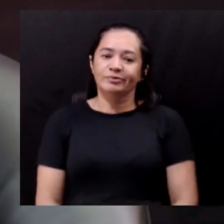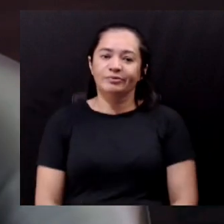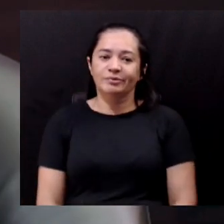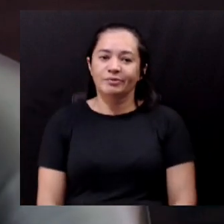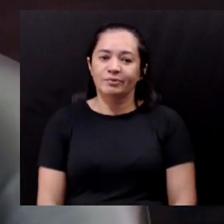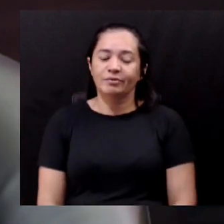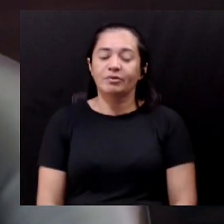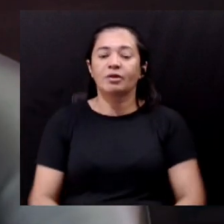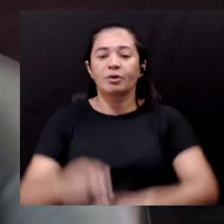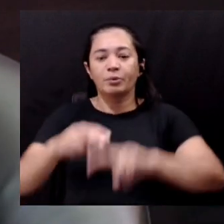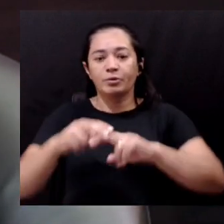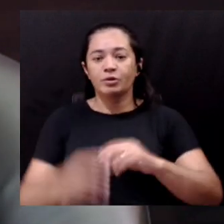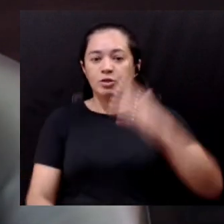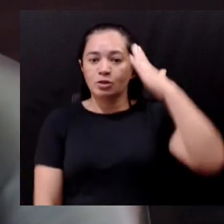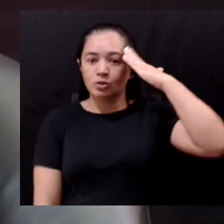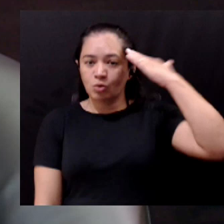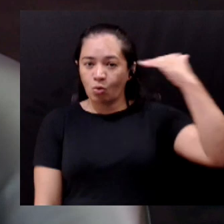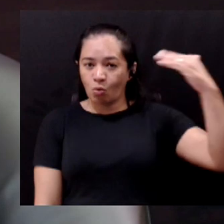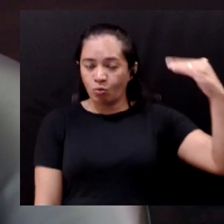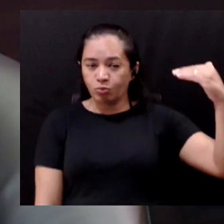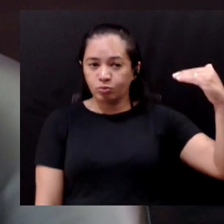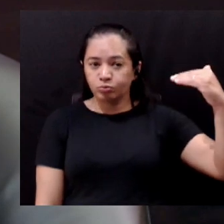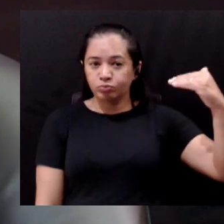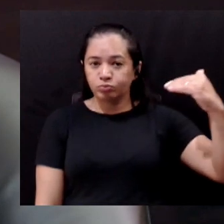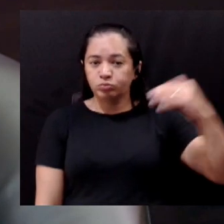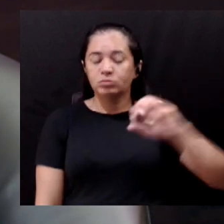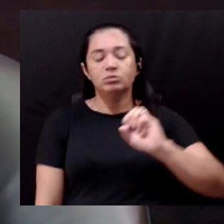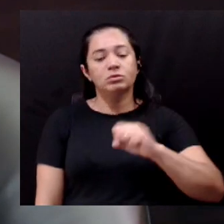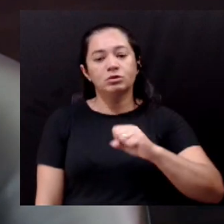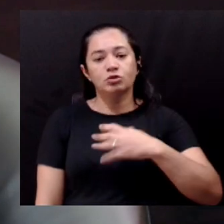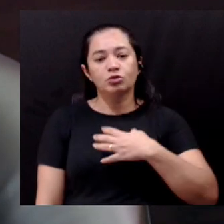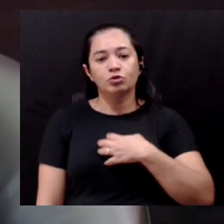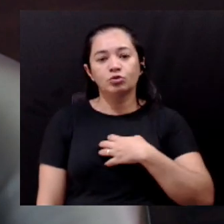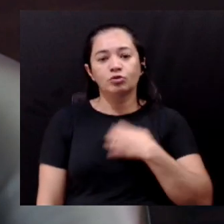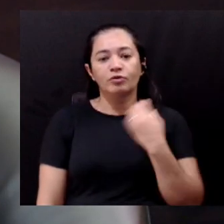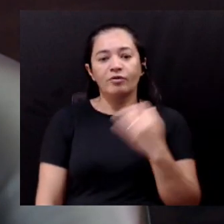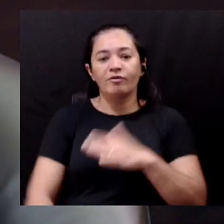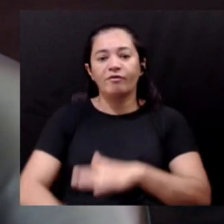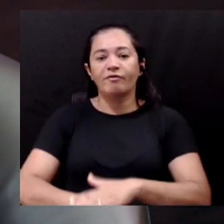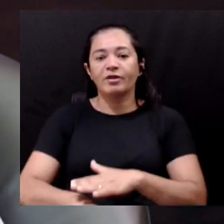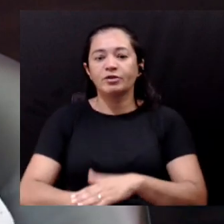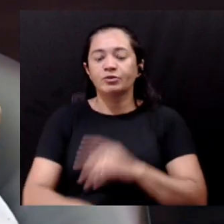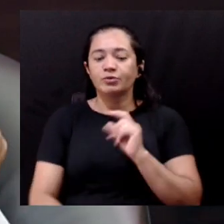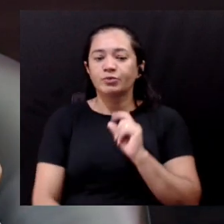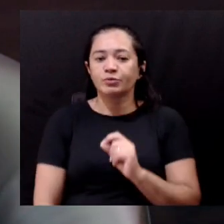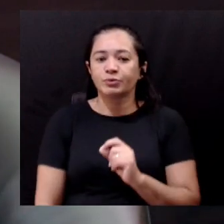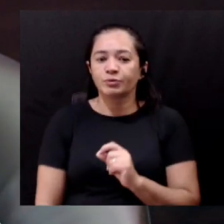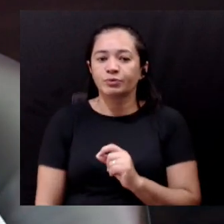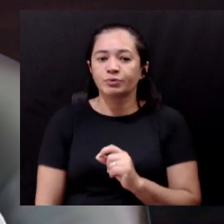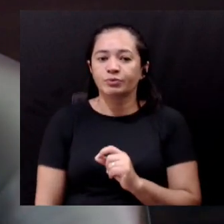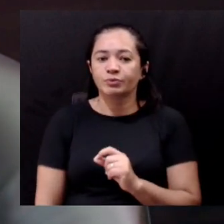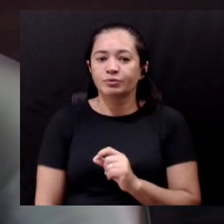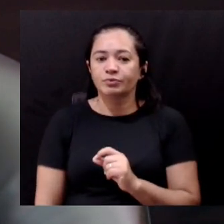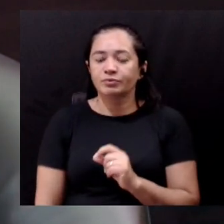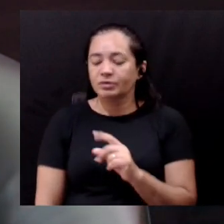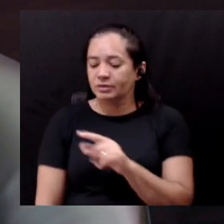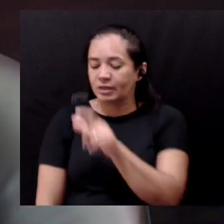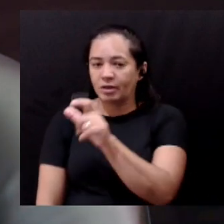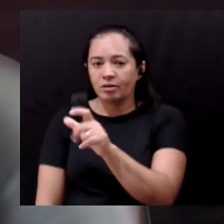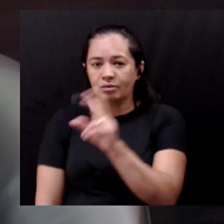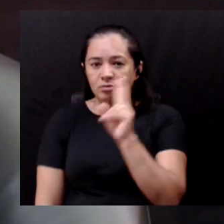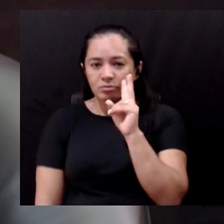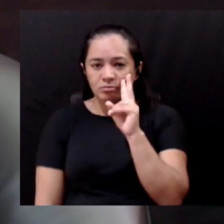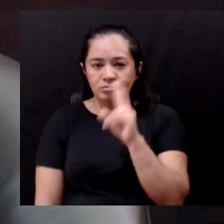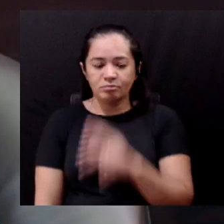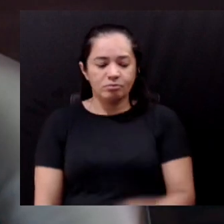o sucesso vai sim, de alguma forma, fazer com que ele vá olhando para as pessoas não mais como um ser